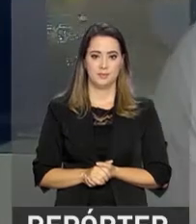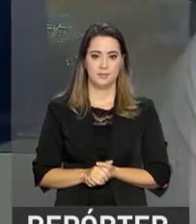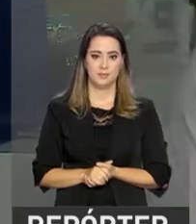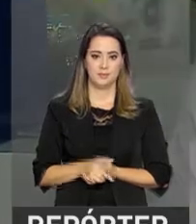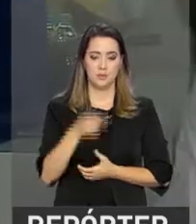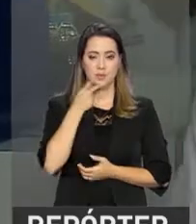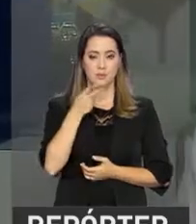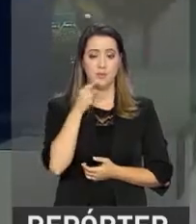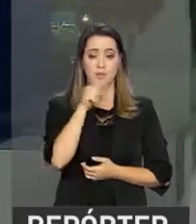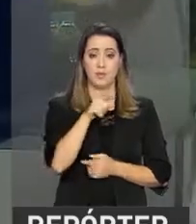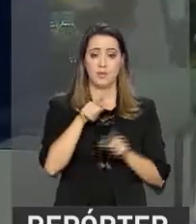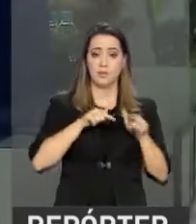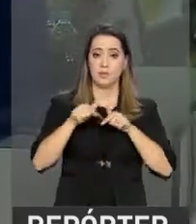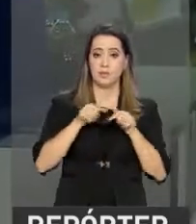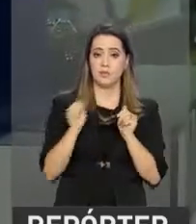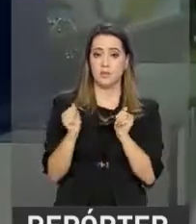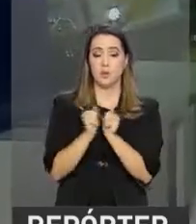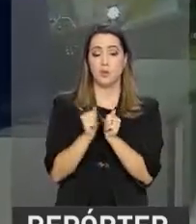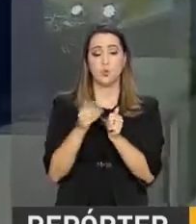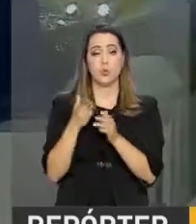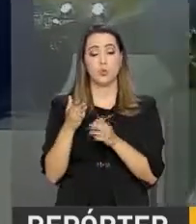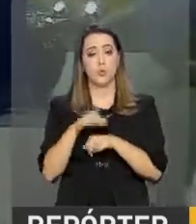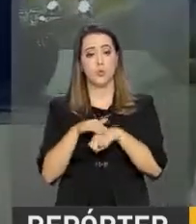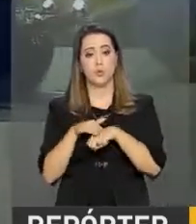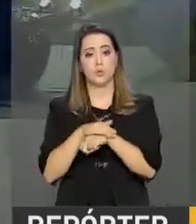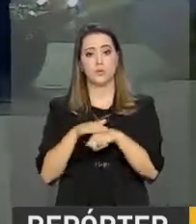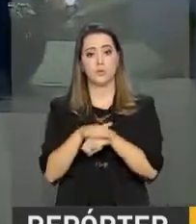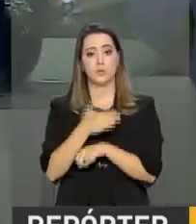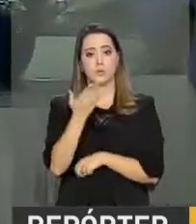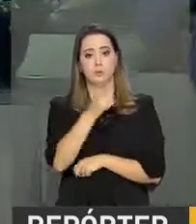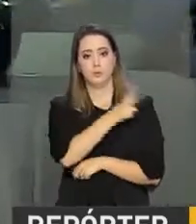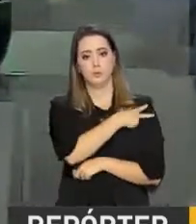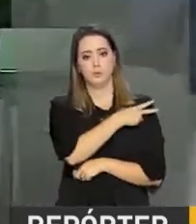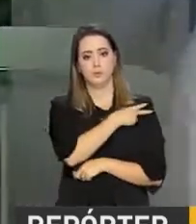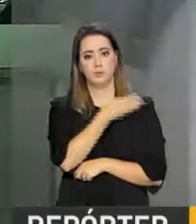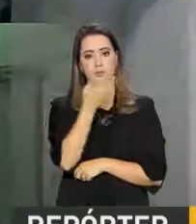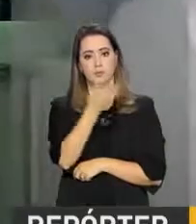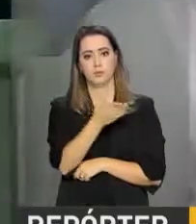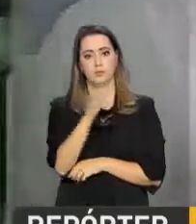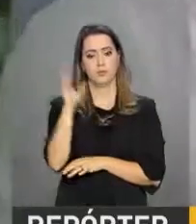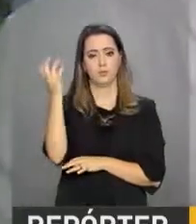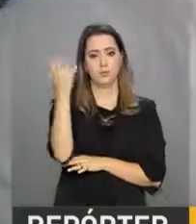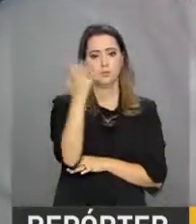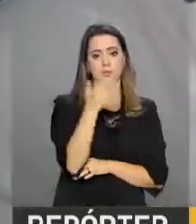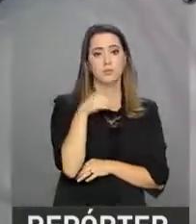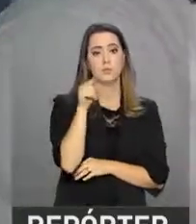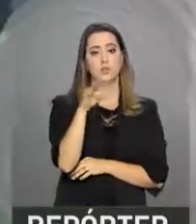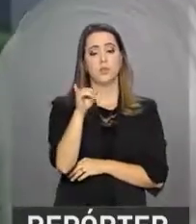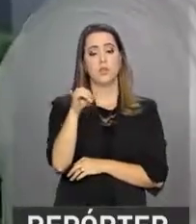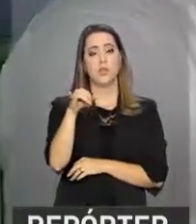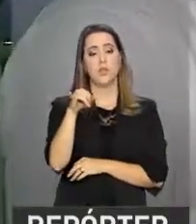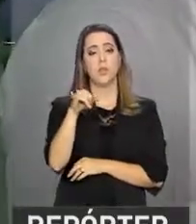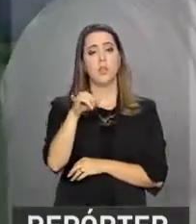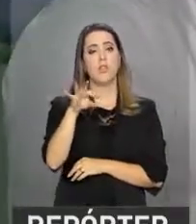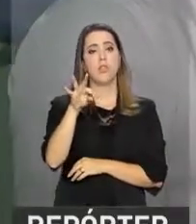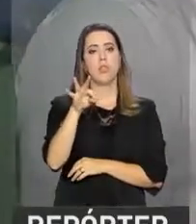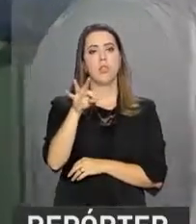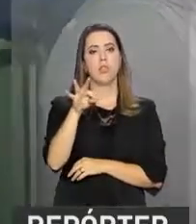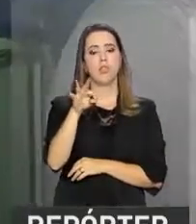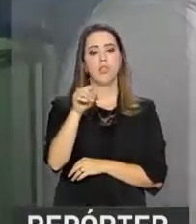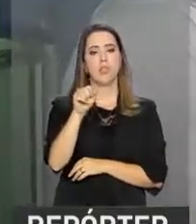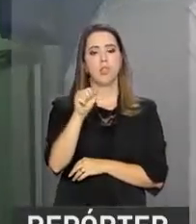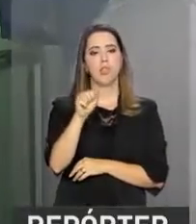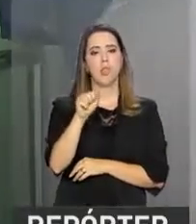Para falar dessa iniciativa, eu converso com a gerente de divisão de educação ambiental da Itaipu, Leila